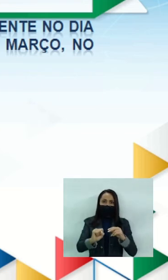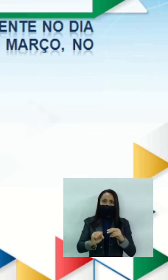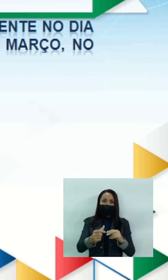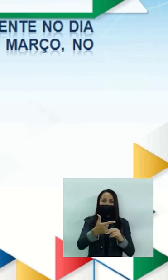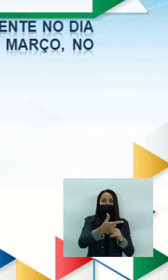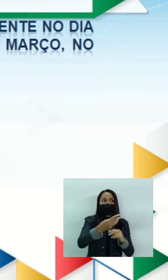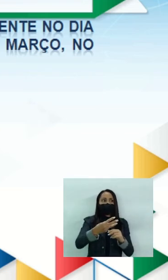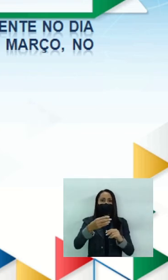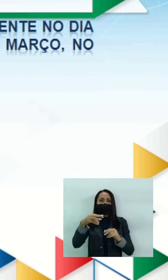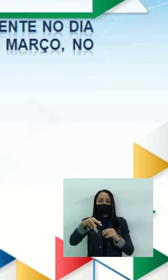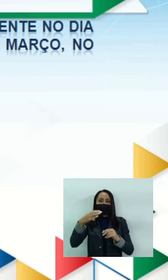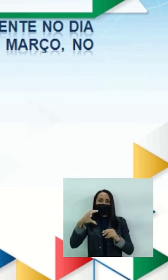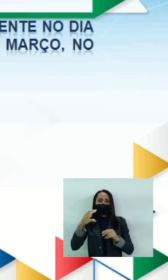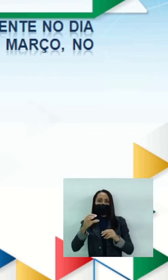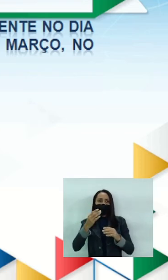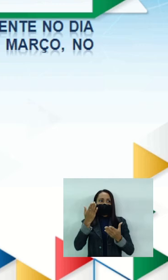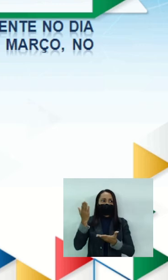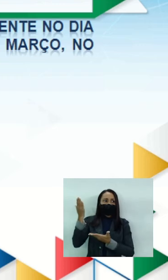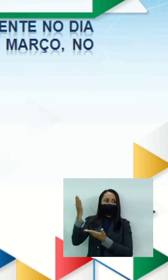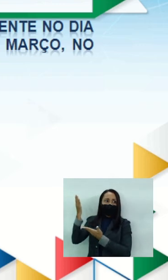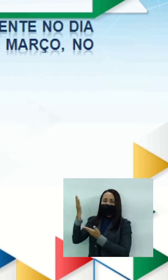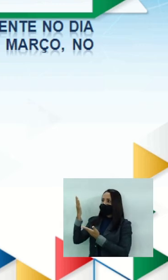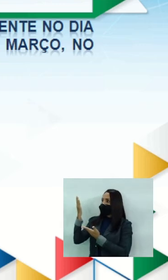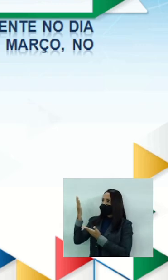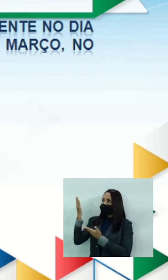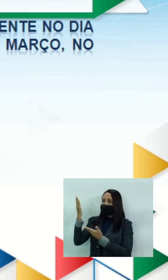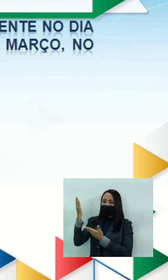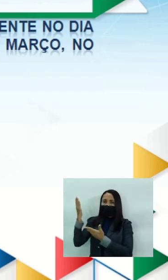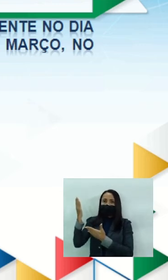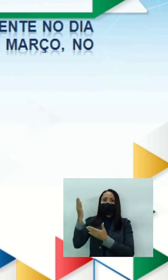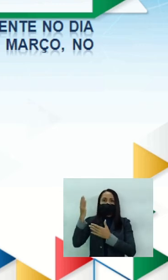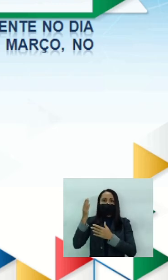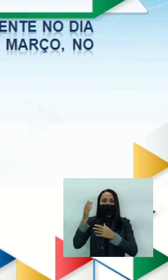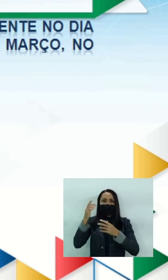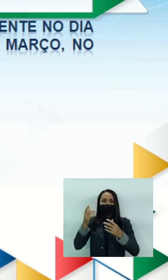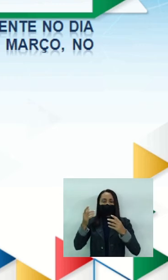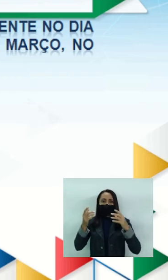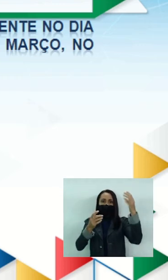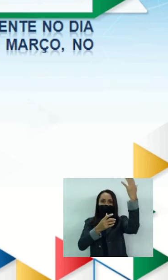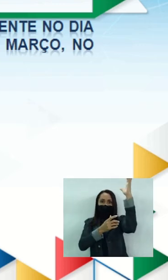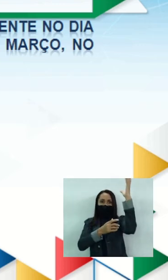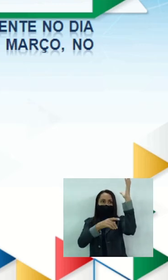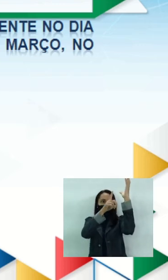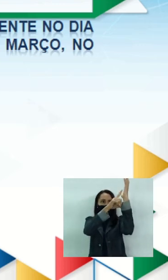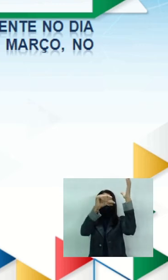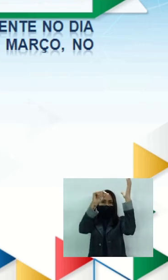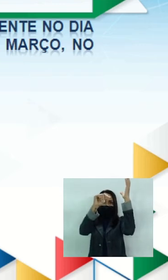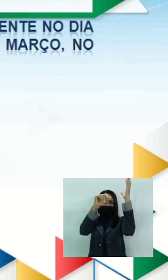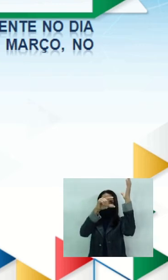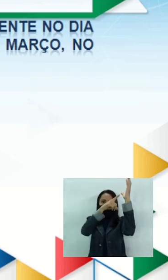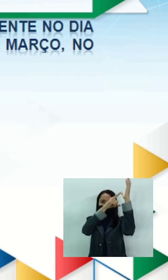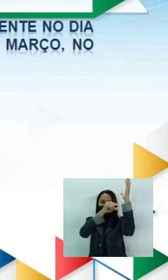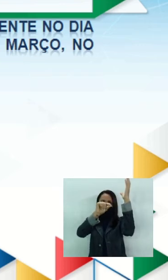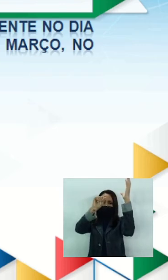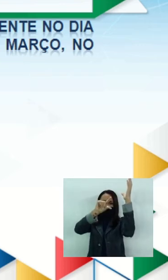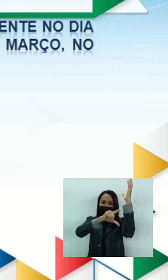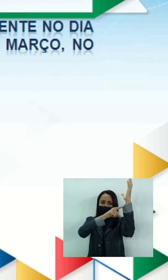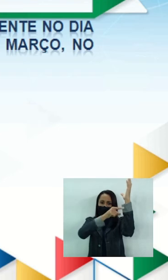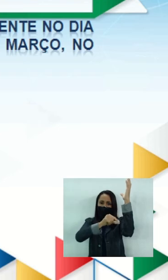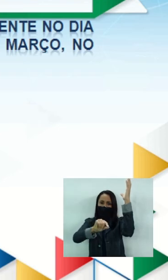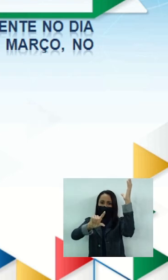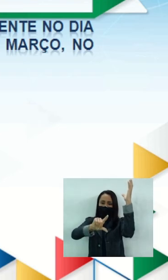observar na fotografia que o outono é aquela estação do ano em que as folhas começam a cair, não é? Então, é uma estação do